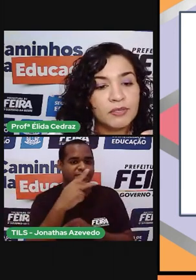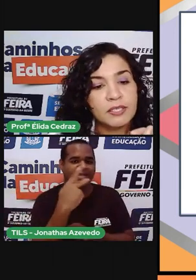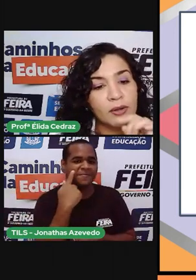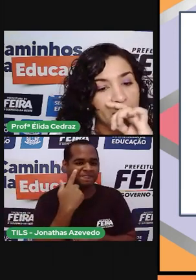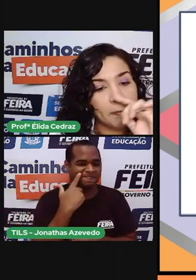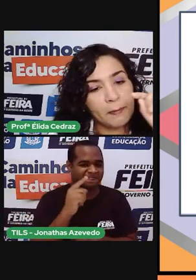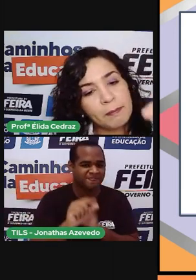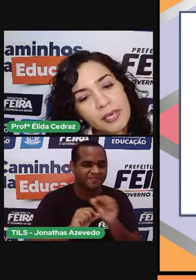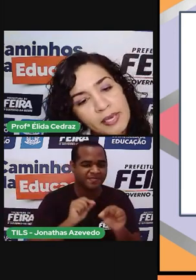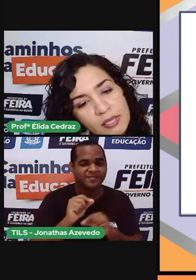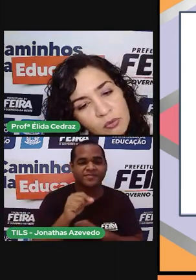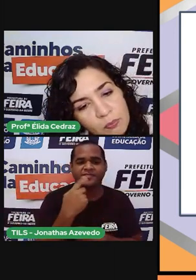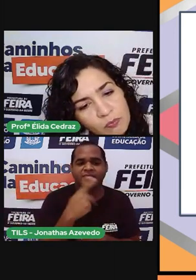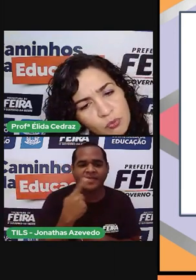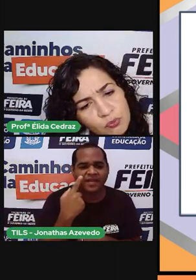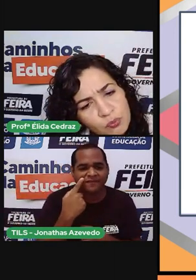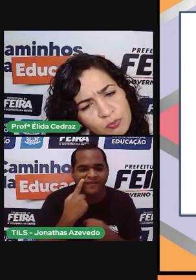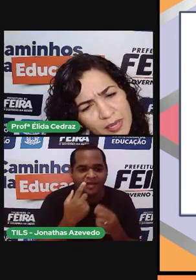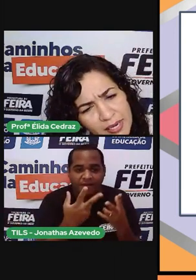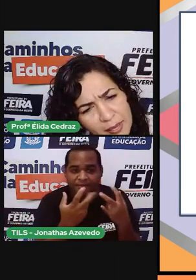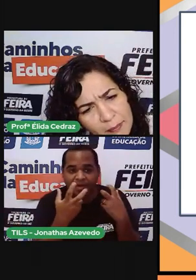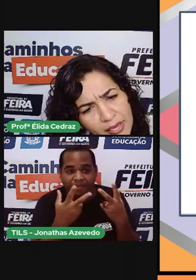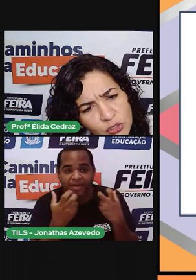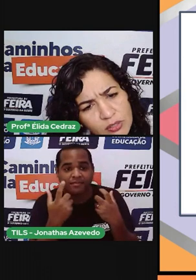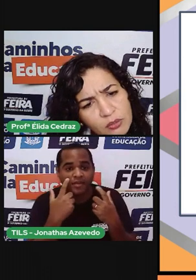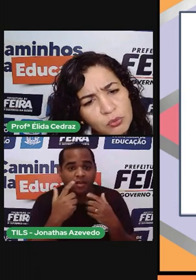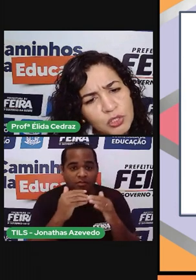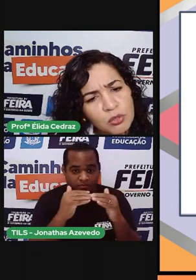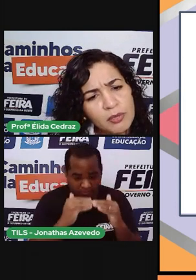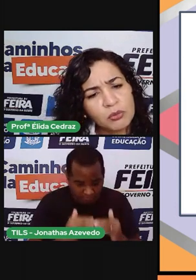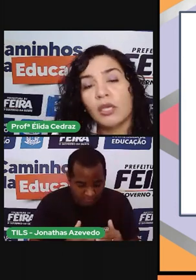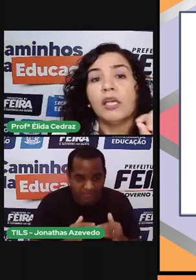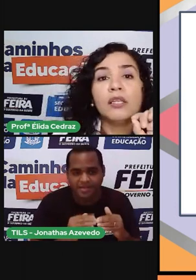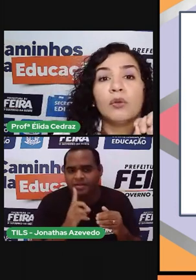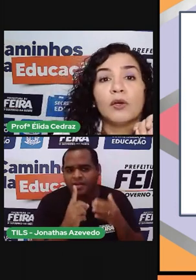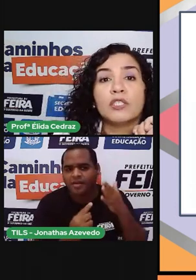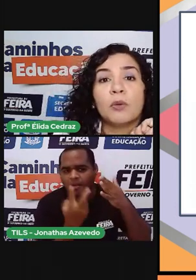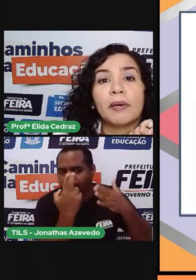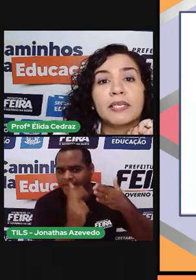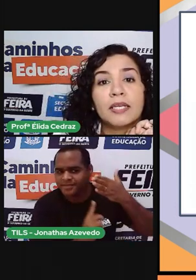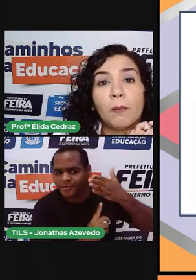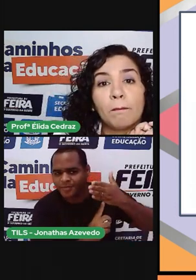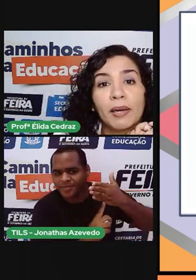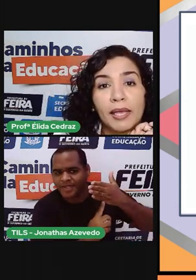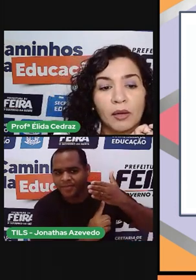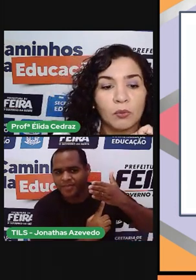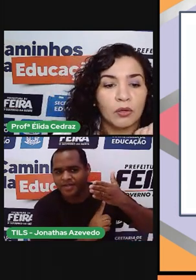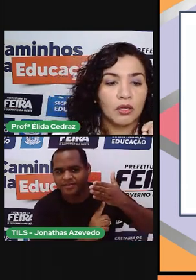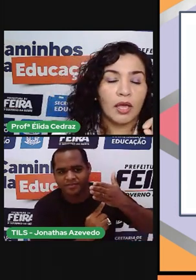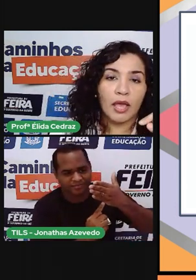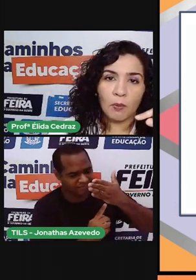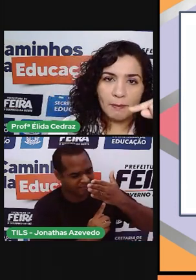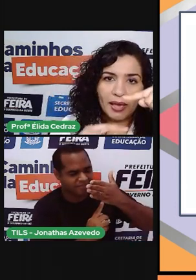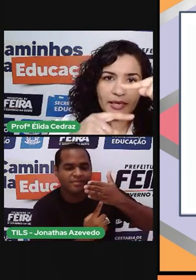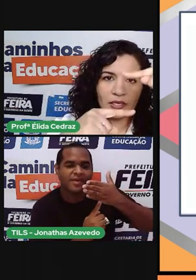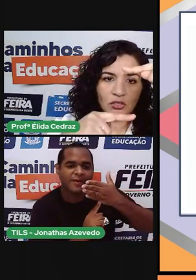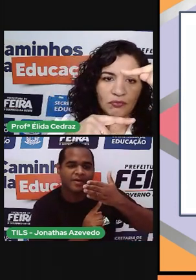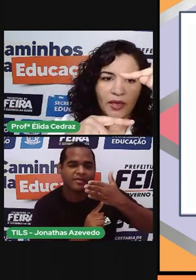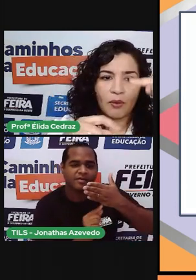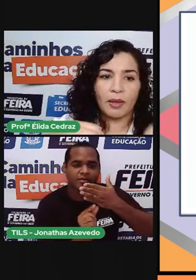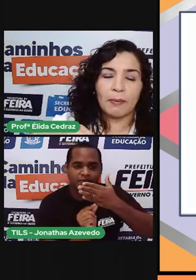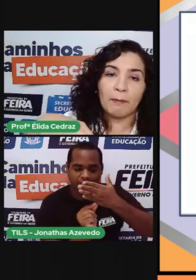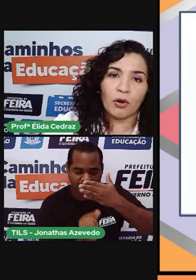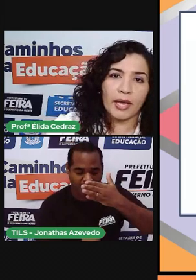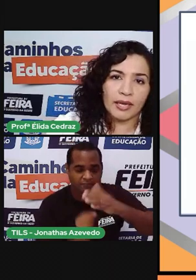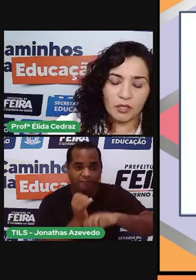se você olhar bem vindo Bem lá embaixo a gente também tem um negocinho parecendo um prego é uma